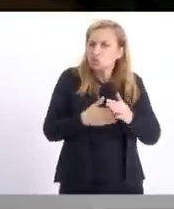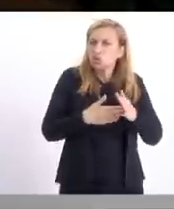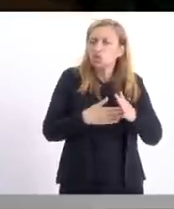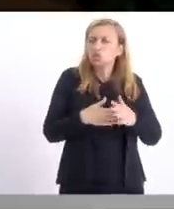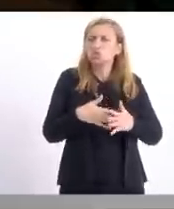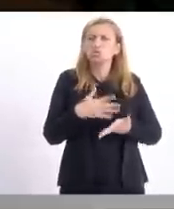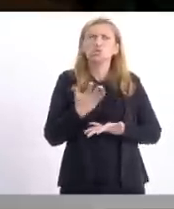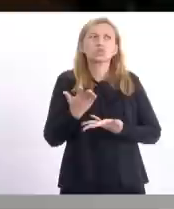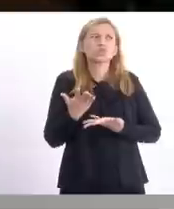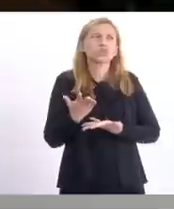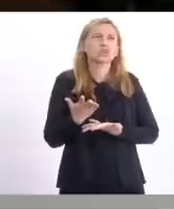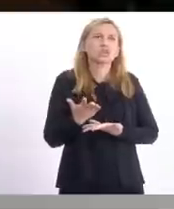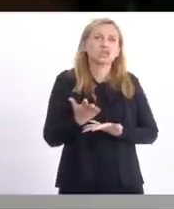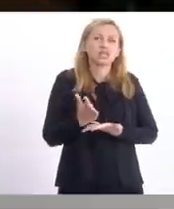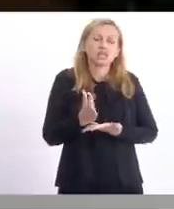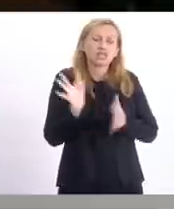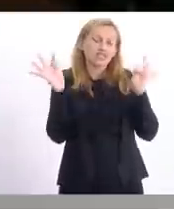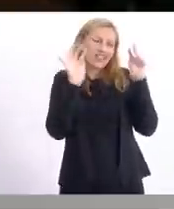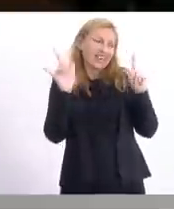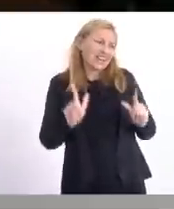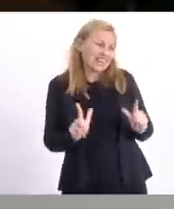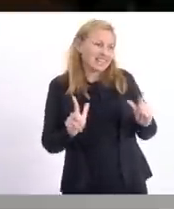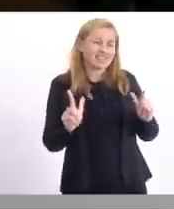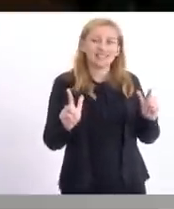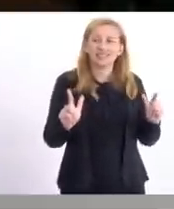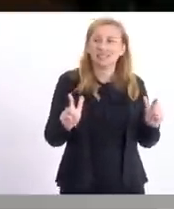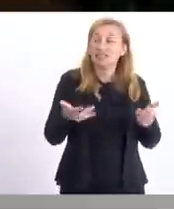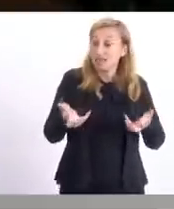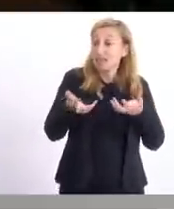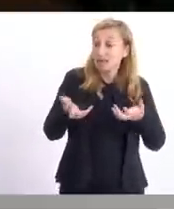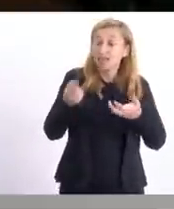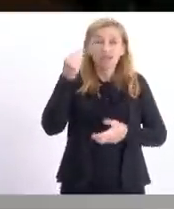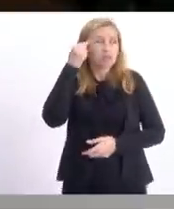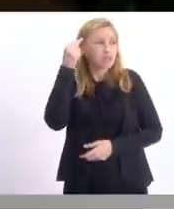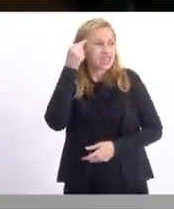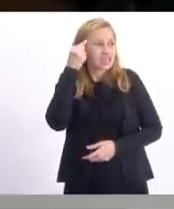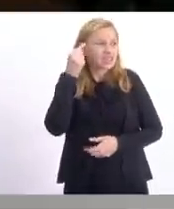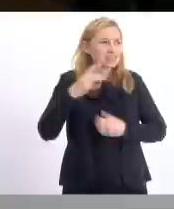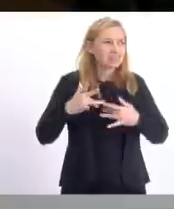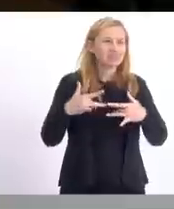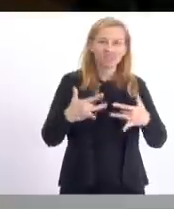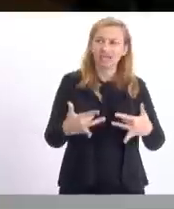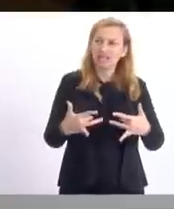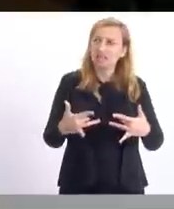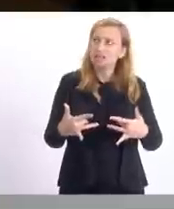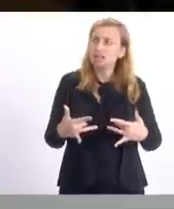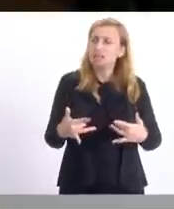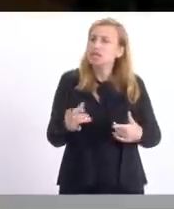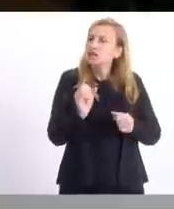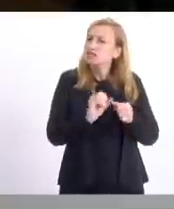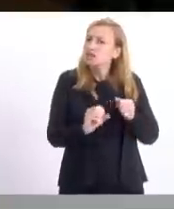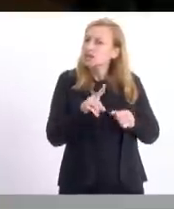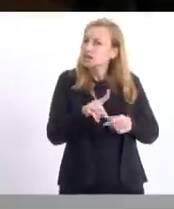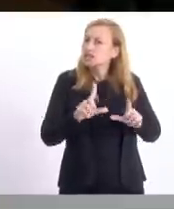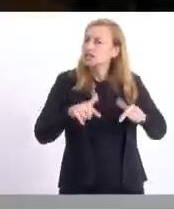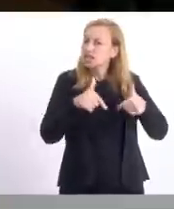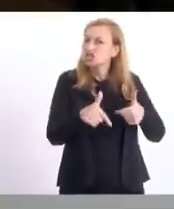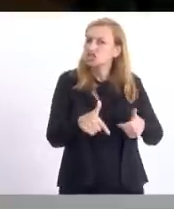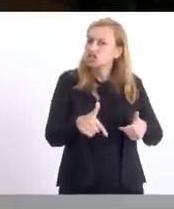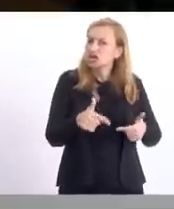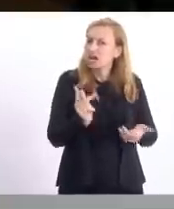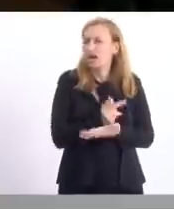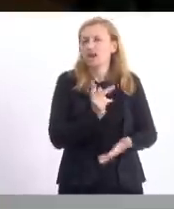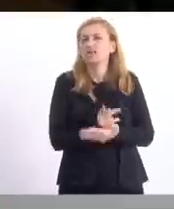seu coração felizes, né, querendo, pensando na solidariedade, em fazer esse ato de